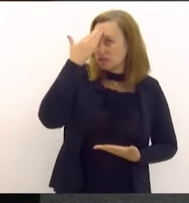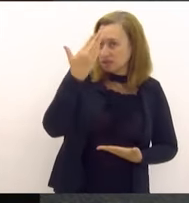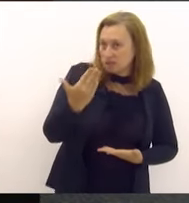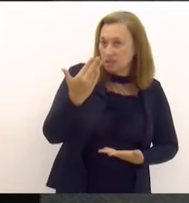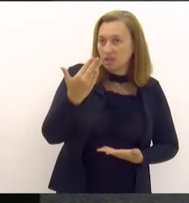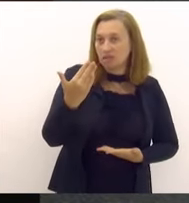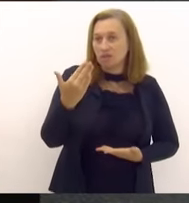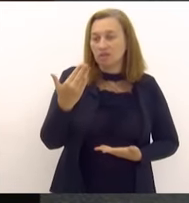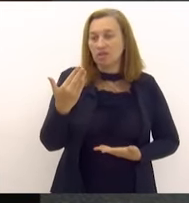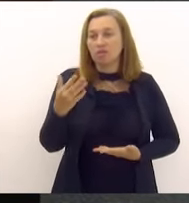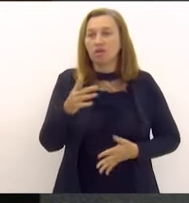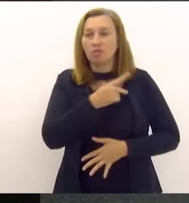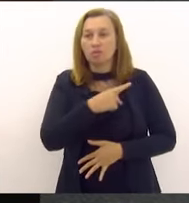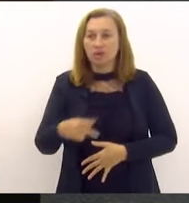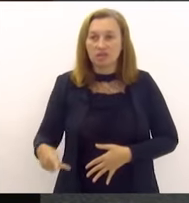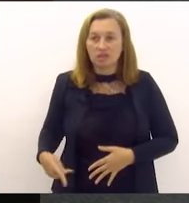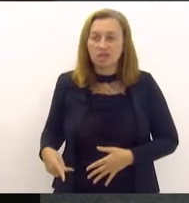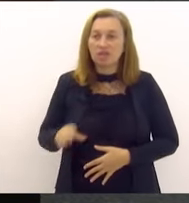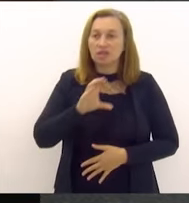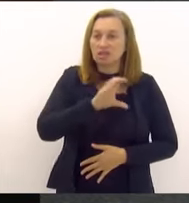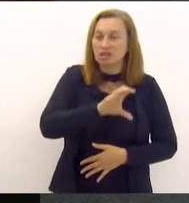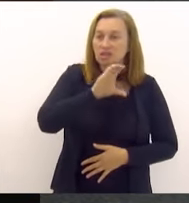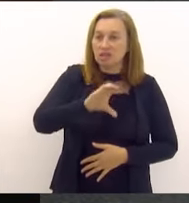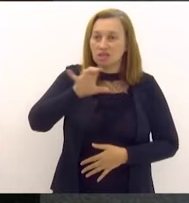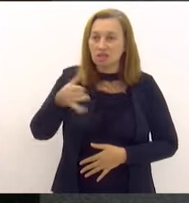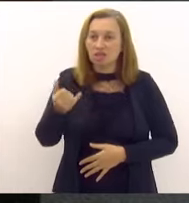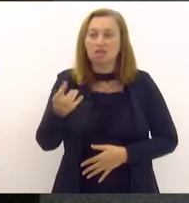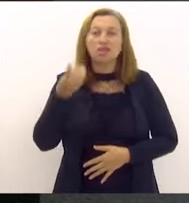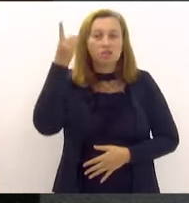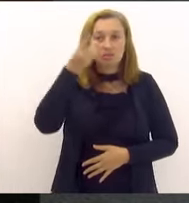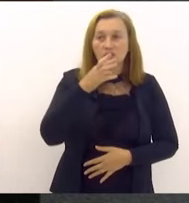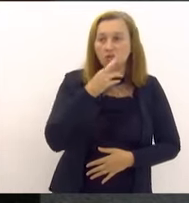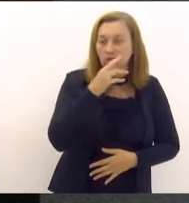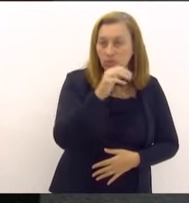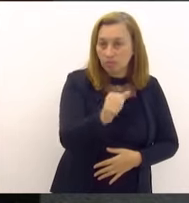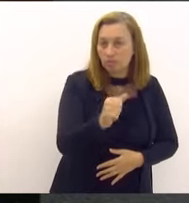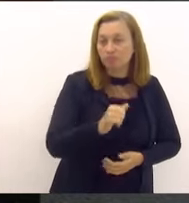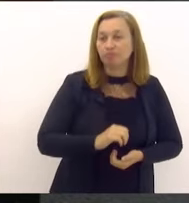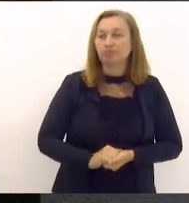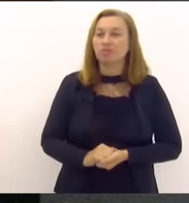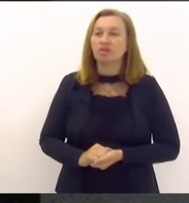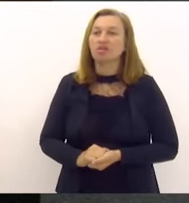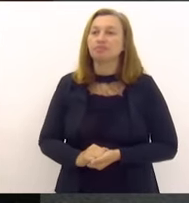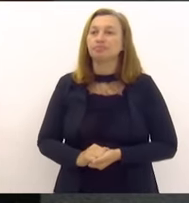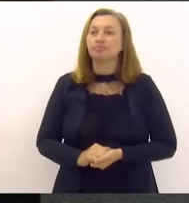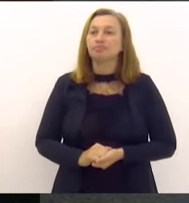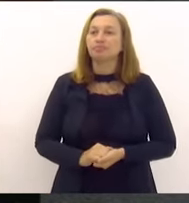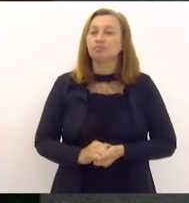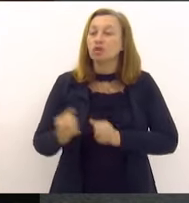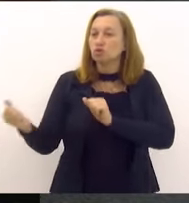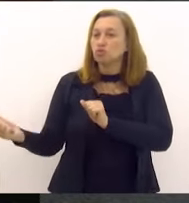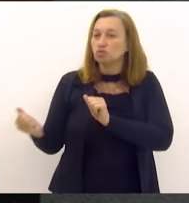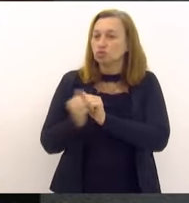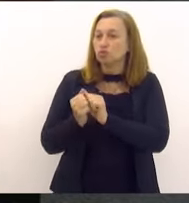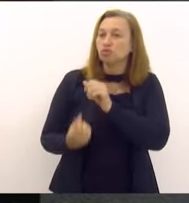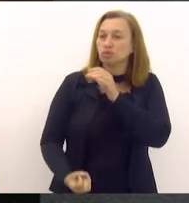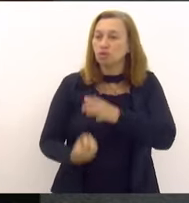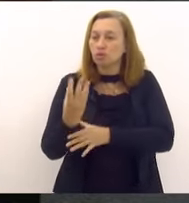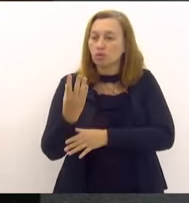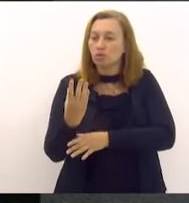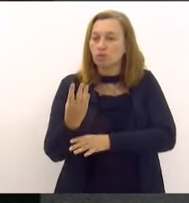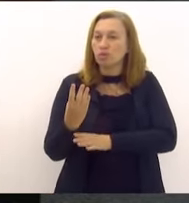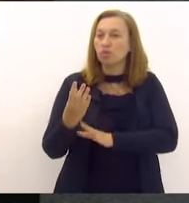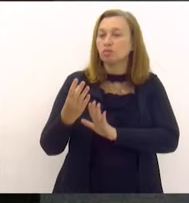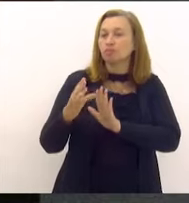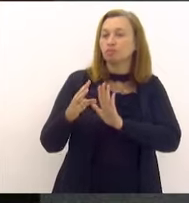agradecer ao presidente da CCJ, deputado Rodrigo Amorim, que com a gente construiu esse parecer.